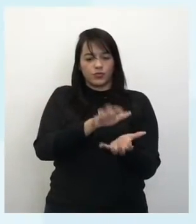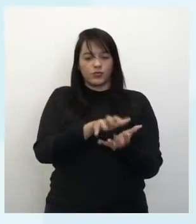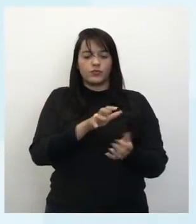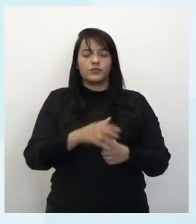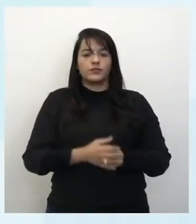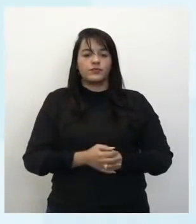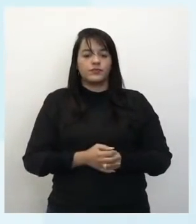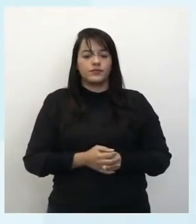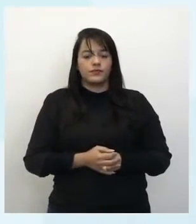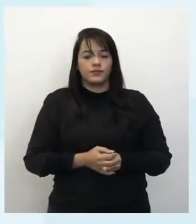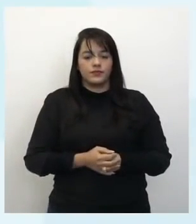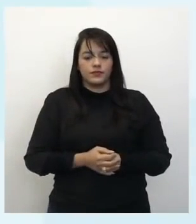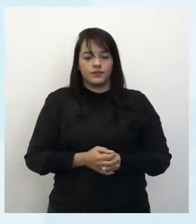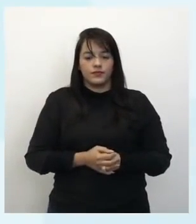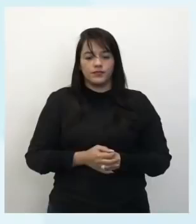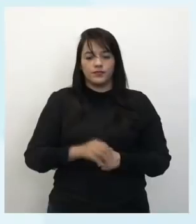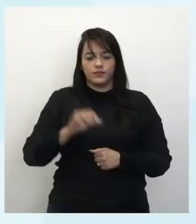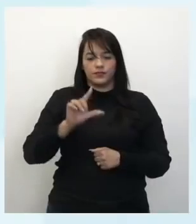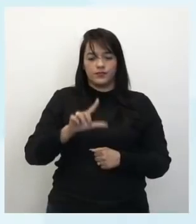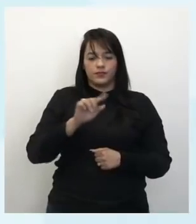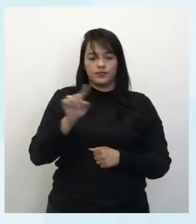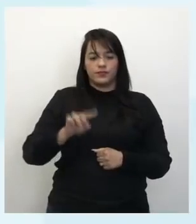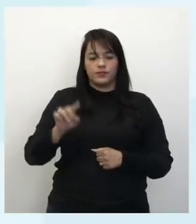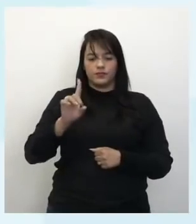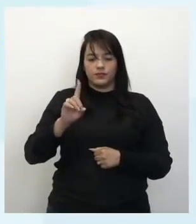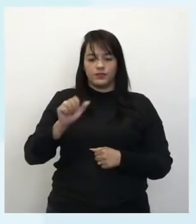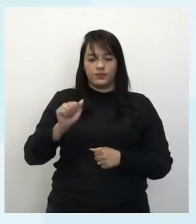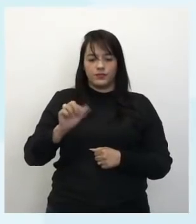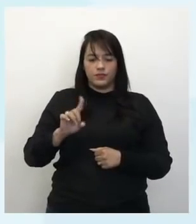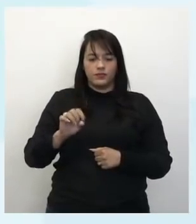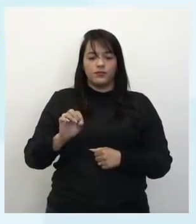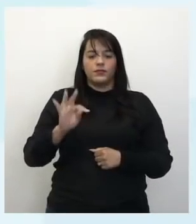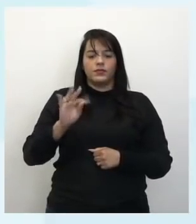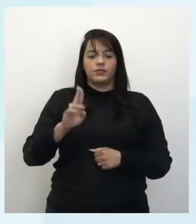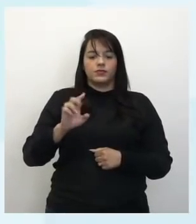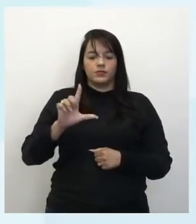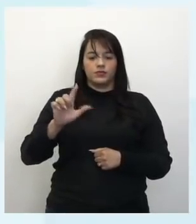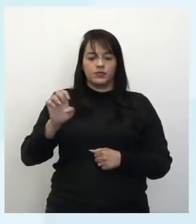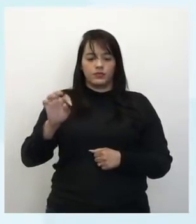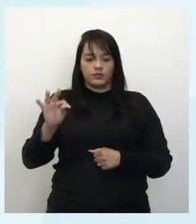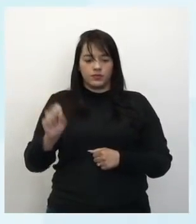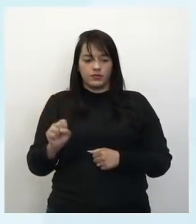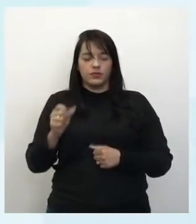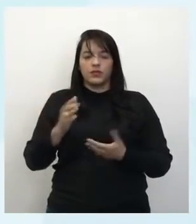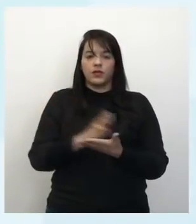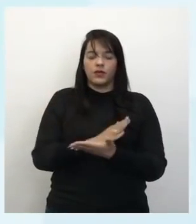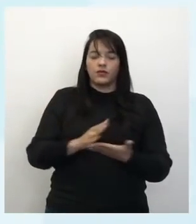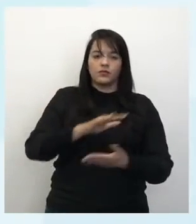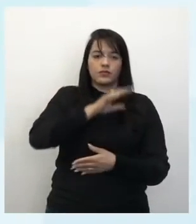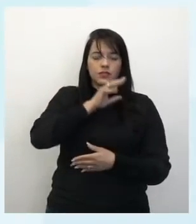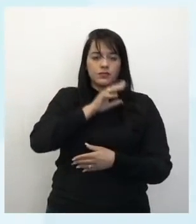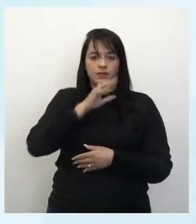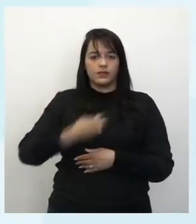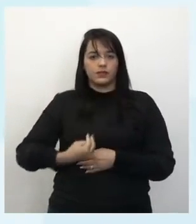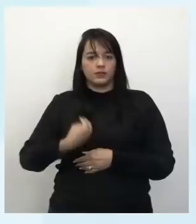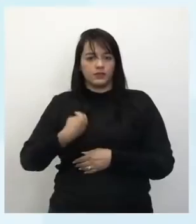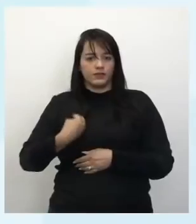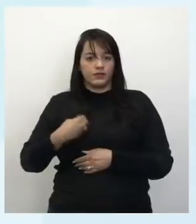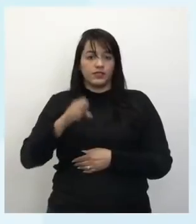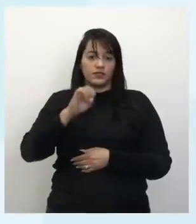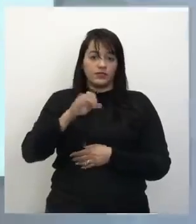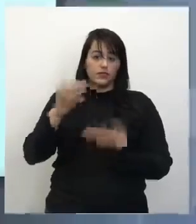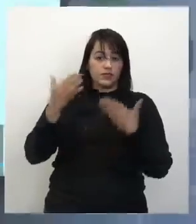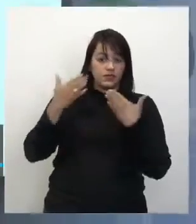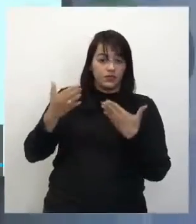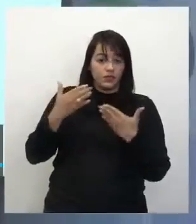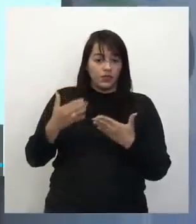lizards, snakes, turtles. And parrots all live there. Então tem uns animais que vivem lá. Tá na dúvida de animais, assiste a